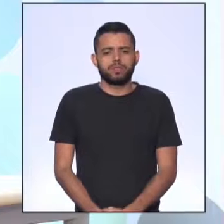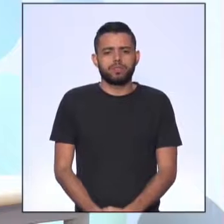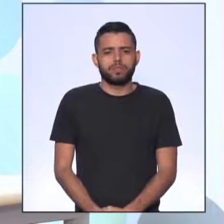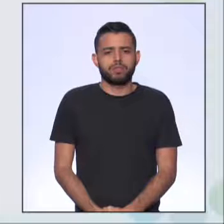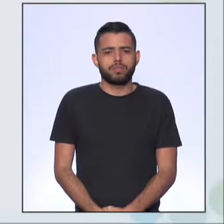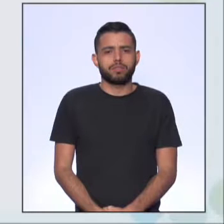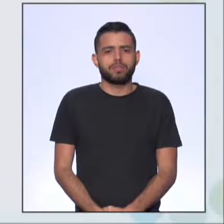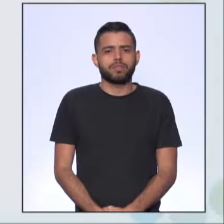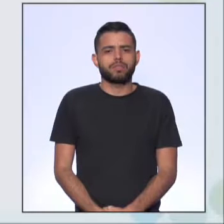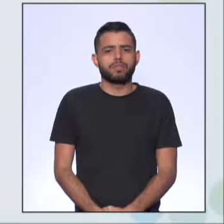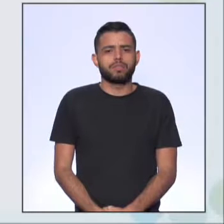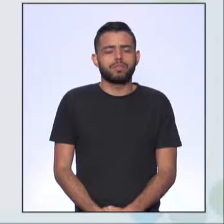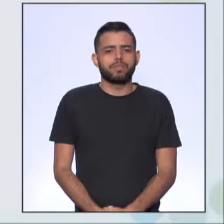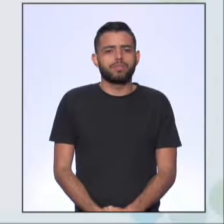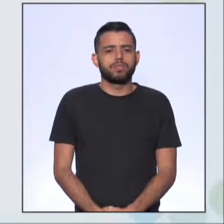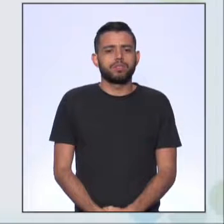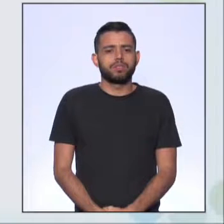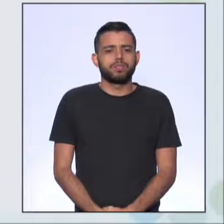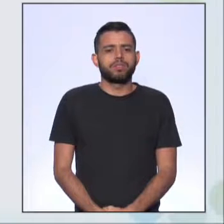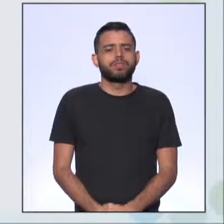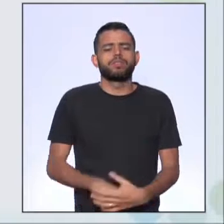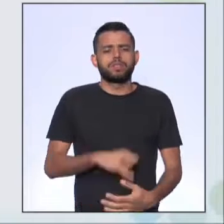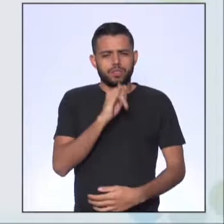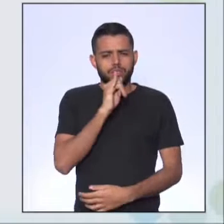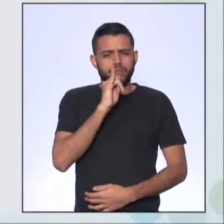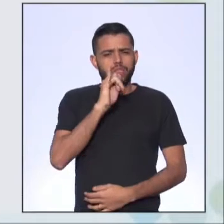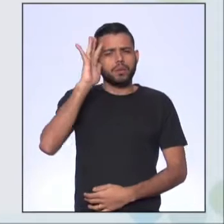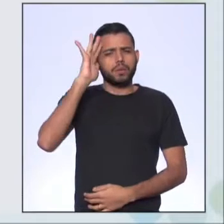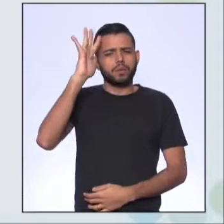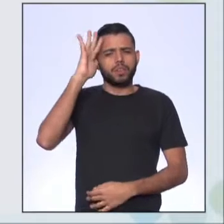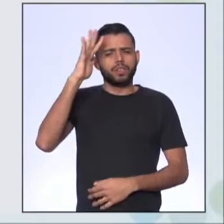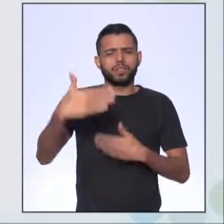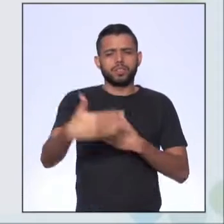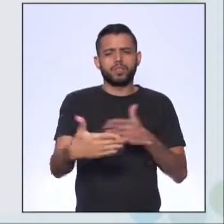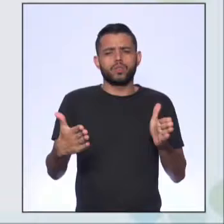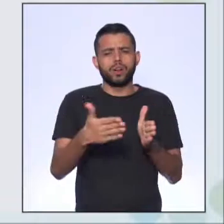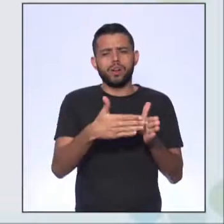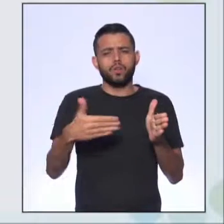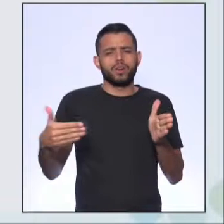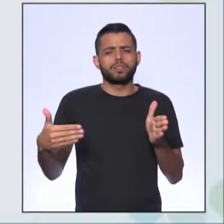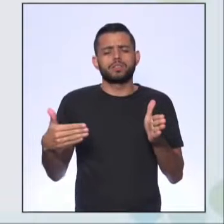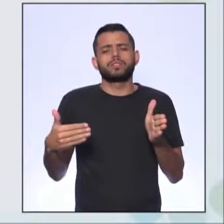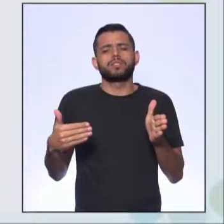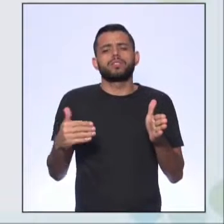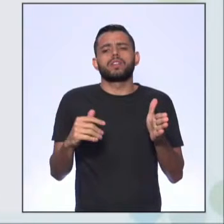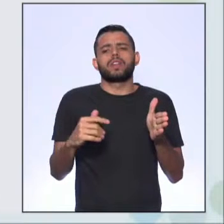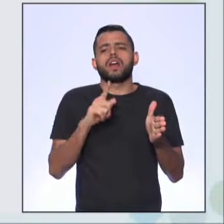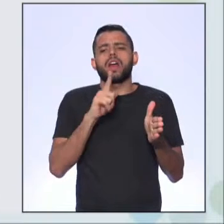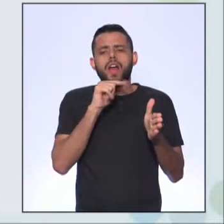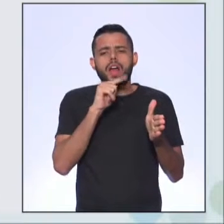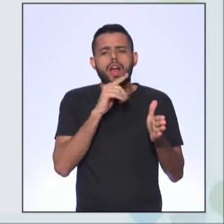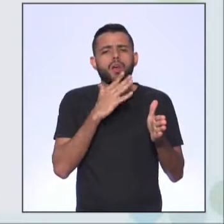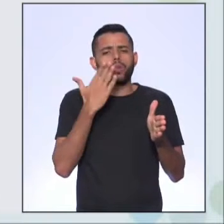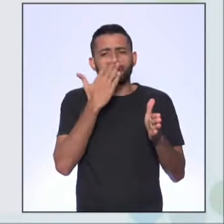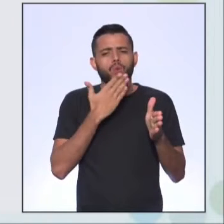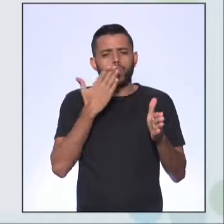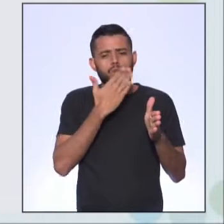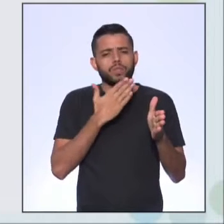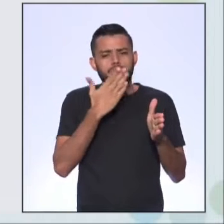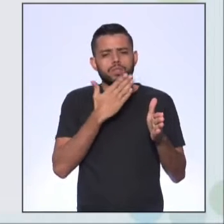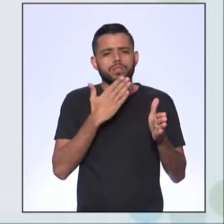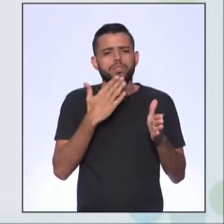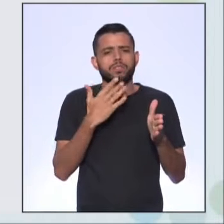Diz assim: imagine um aquário com as seguintes características: água doce, balanceado, com os